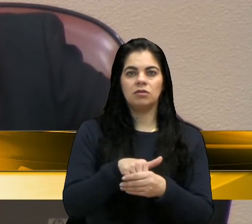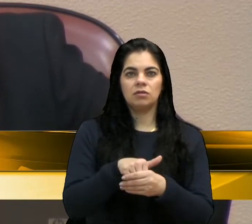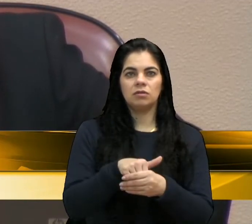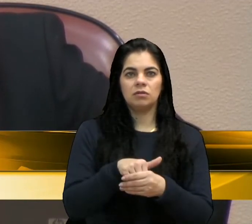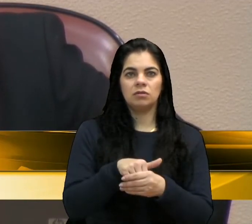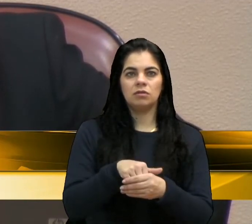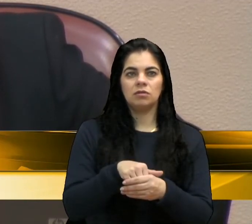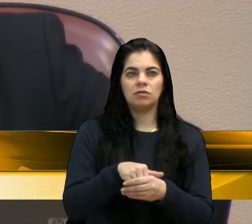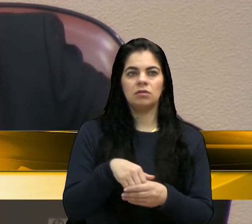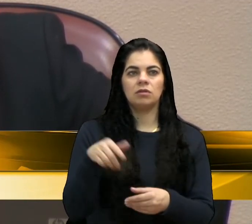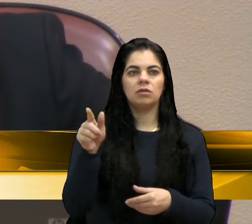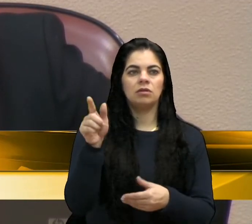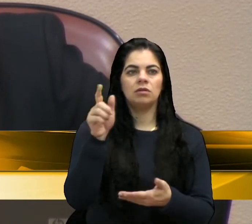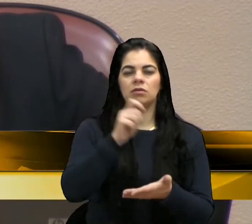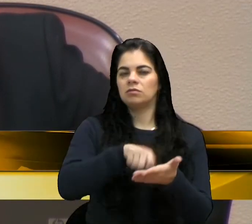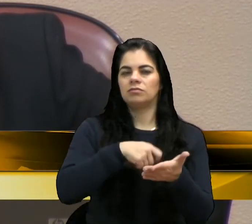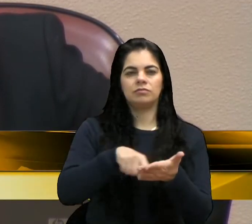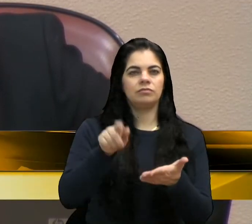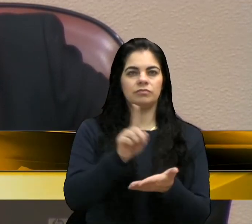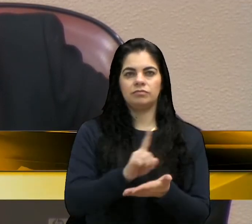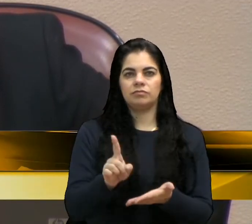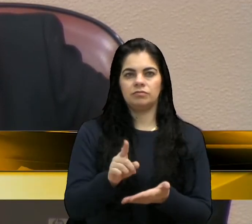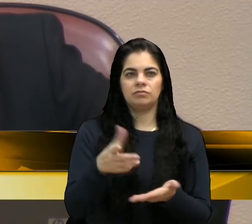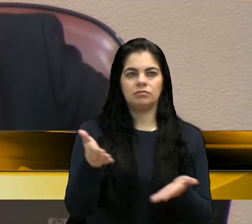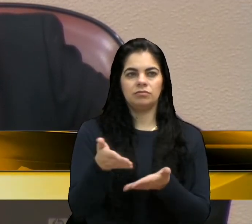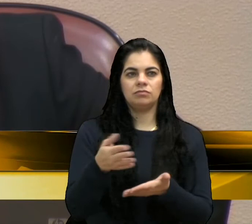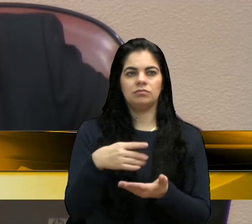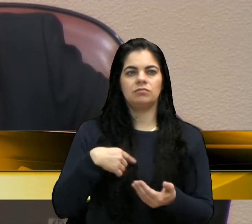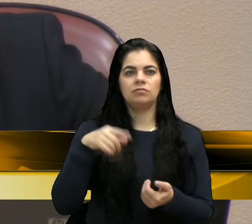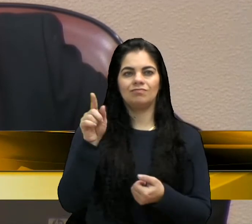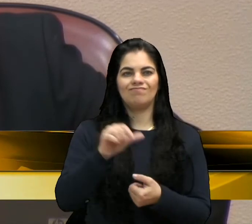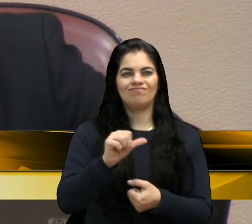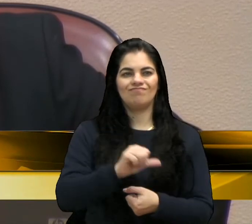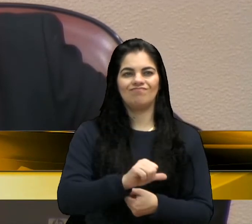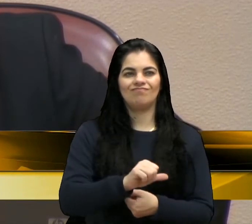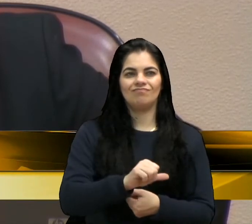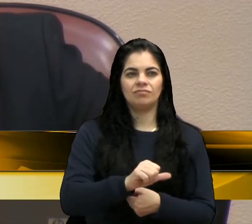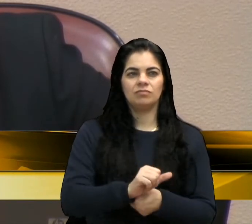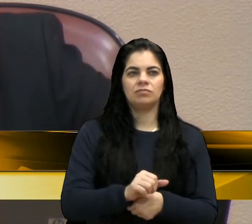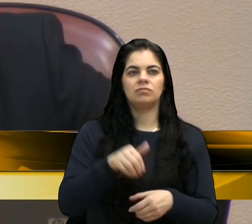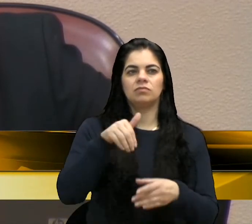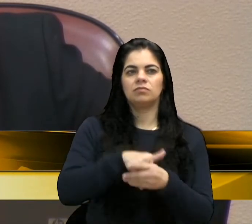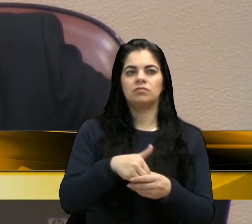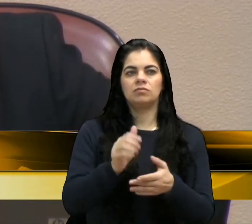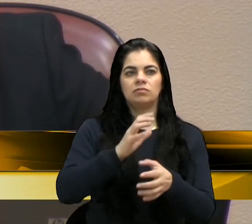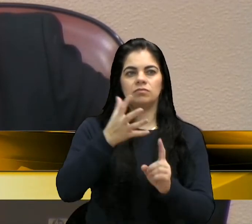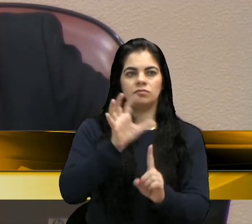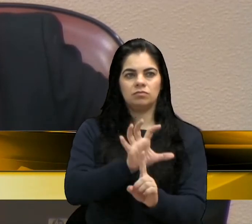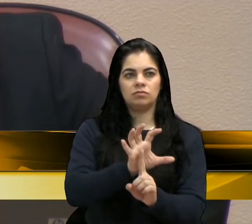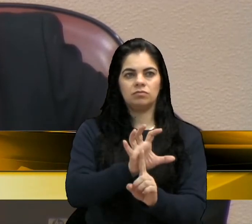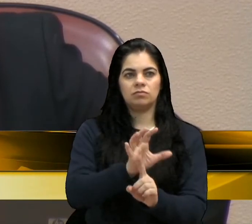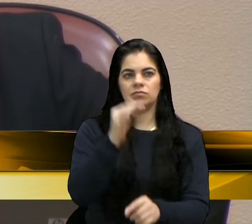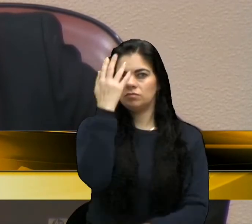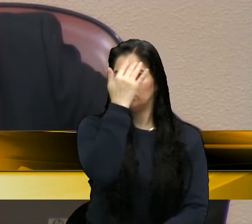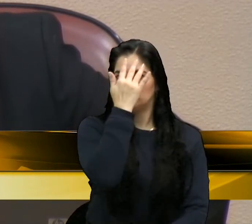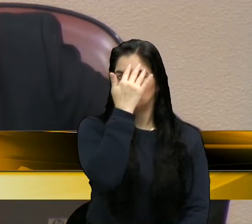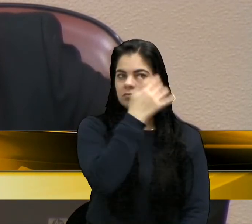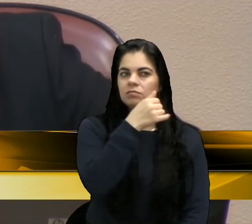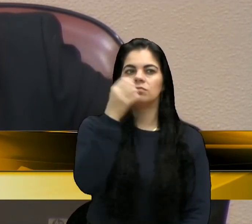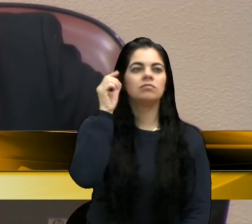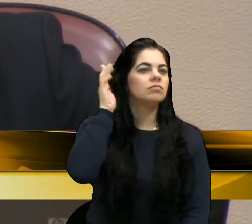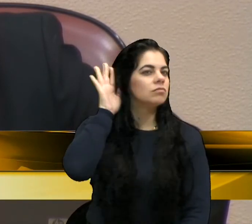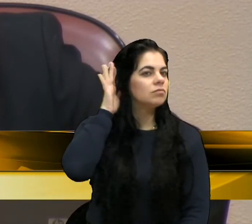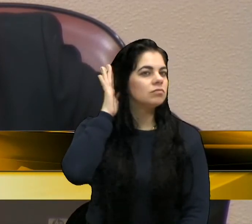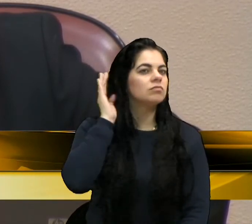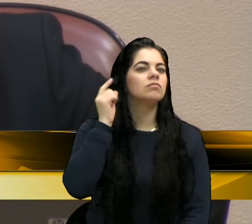Veto total do projeto de lei número 171/2017, rejeitado por maioria. Votos contrários. Vereadores Adiló de Domênico, Alceu Tomé, Arlindo Bandeira,